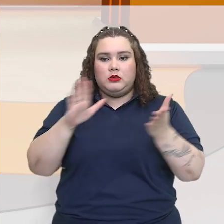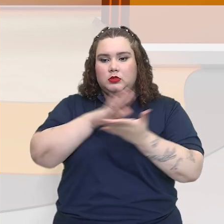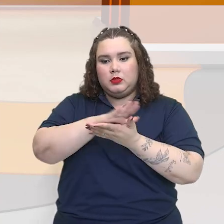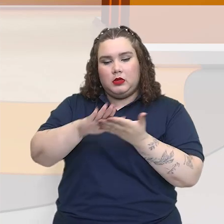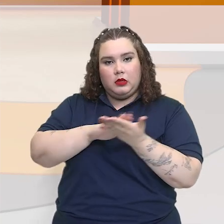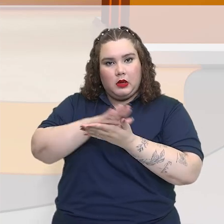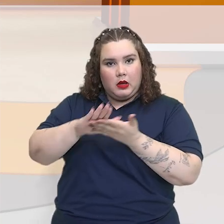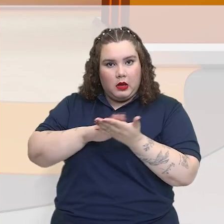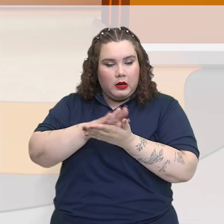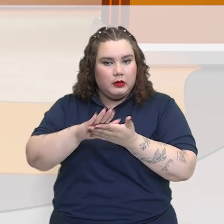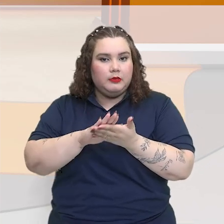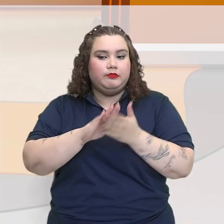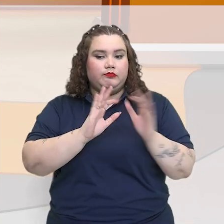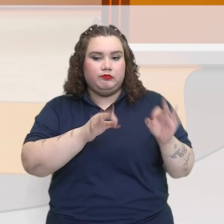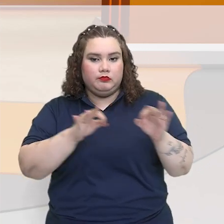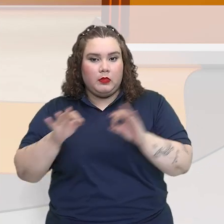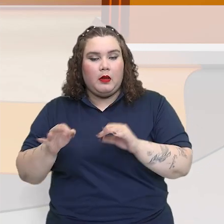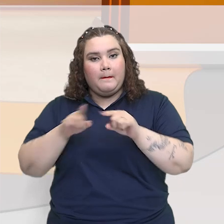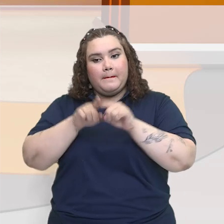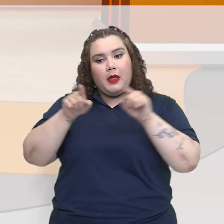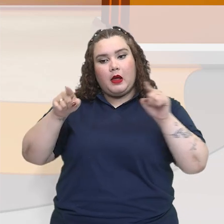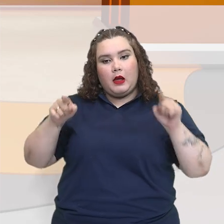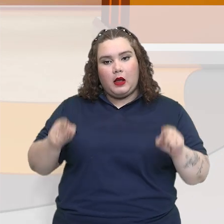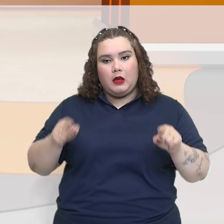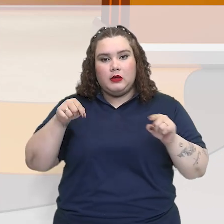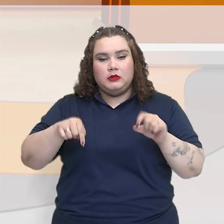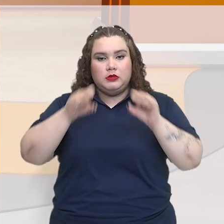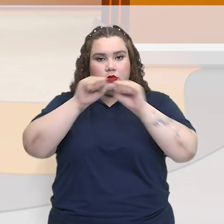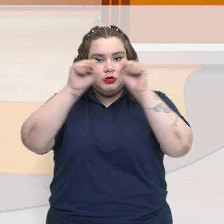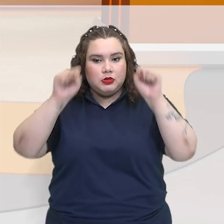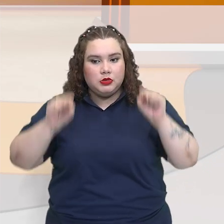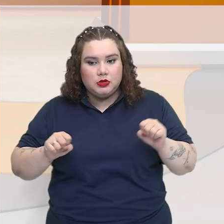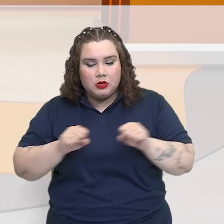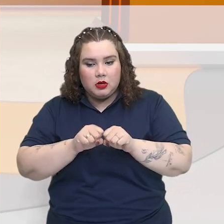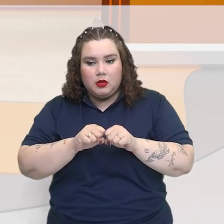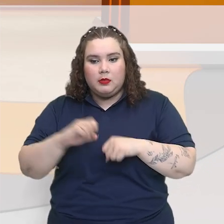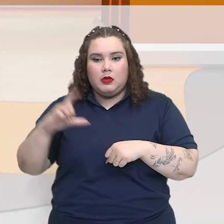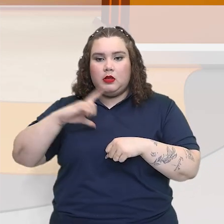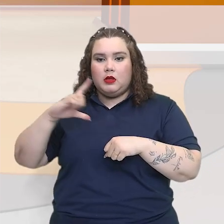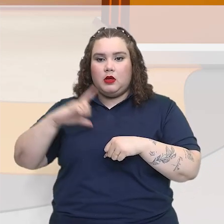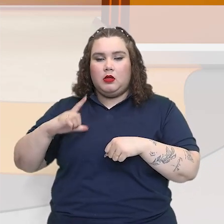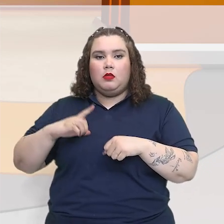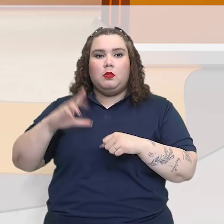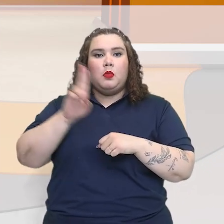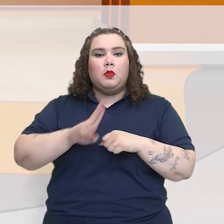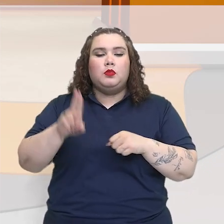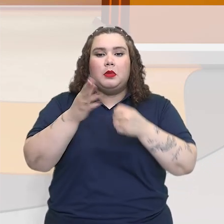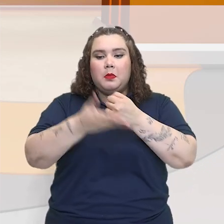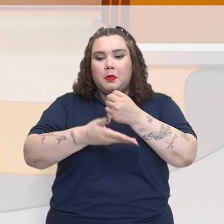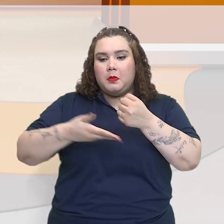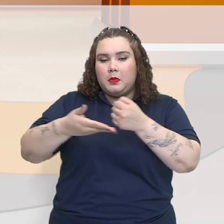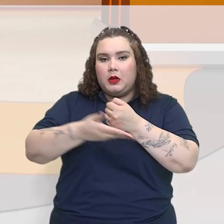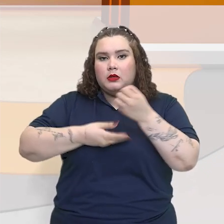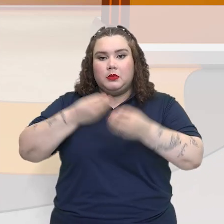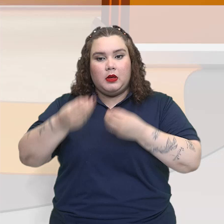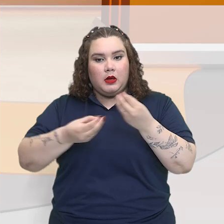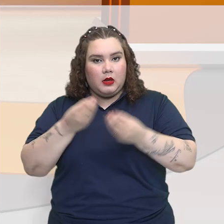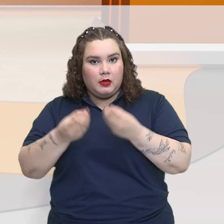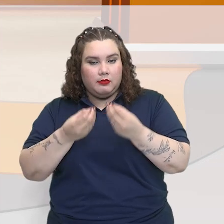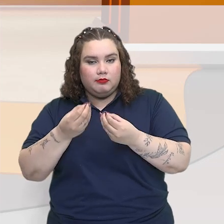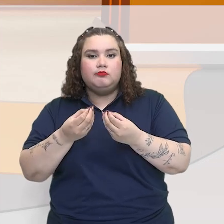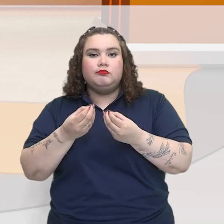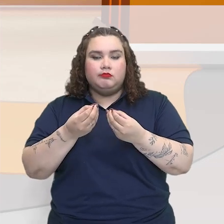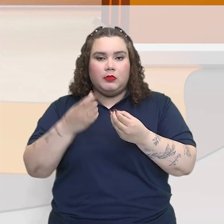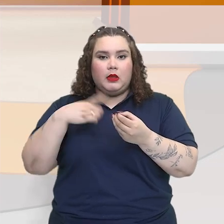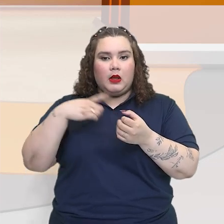de decisões, tá bom? Porém, esse sistema ele vai servir de base, né?